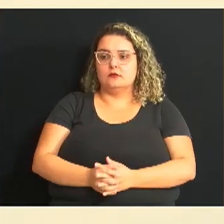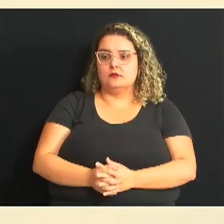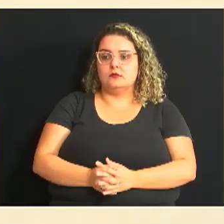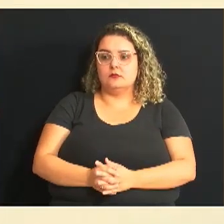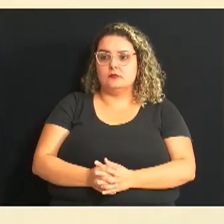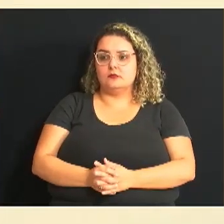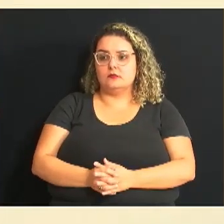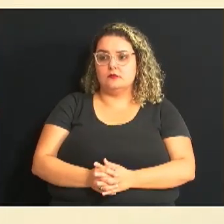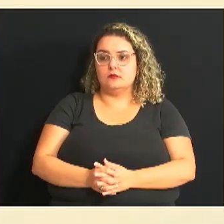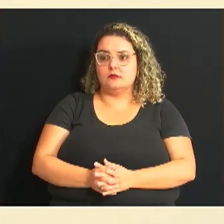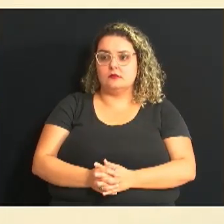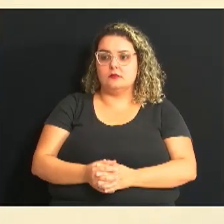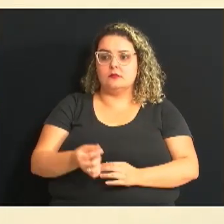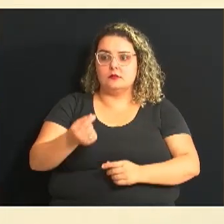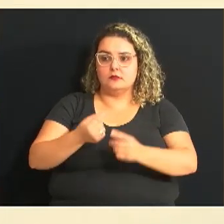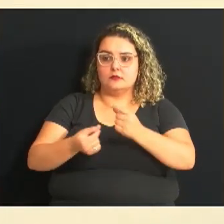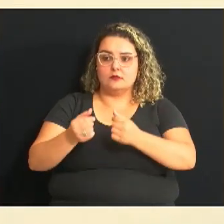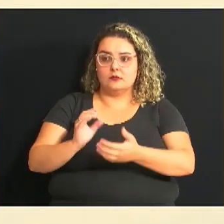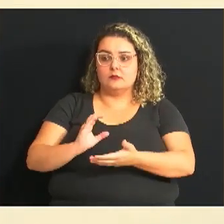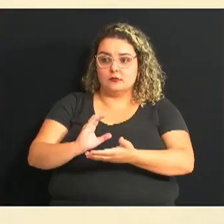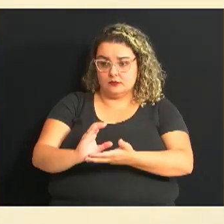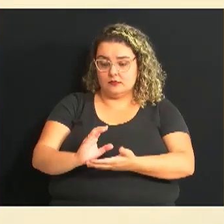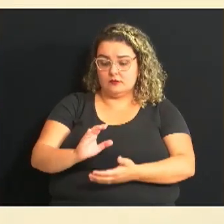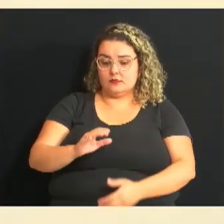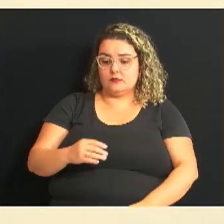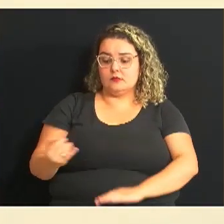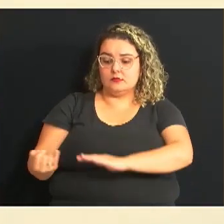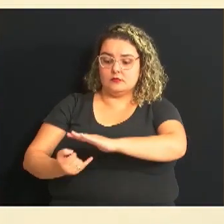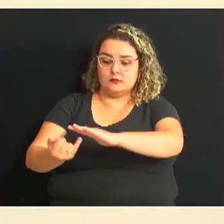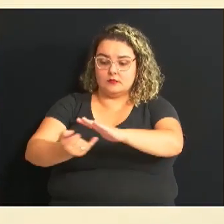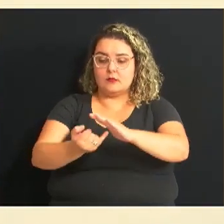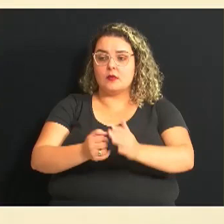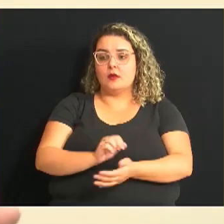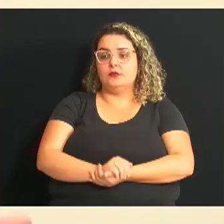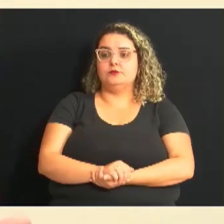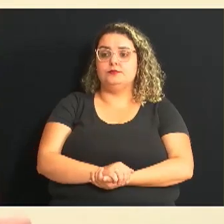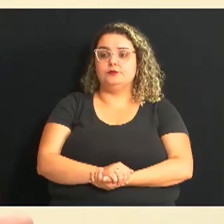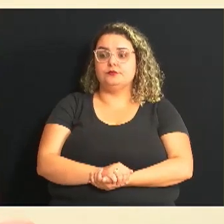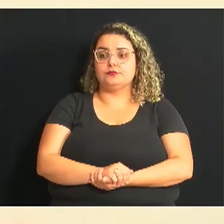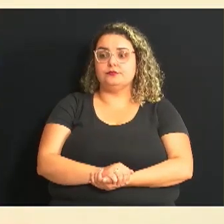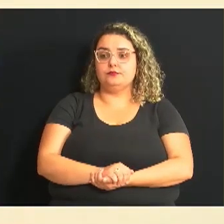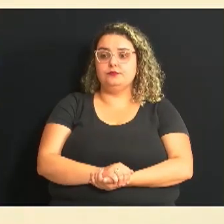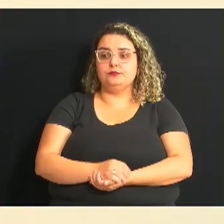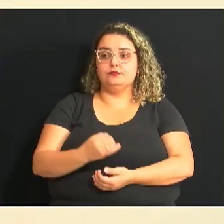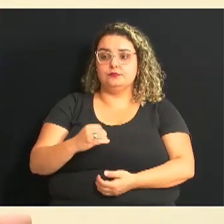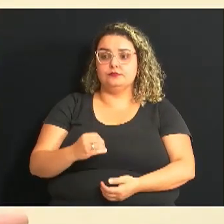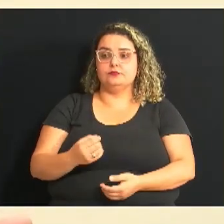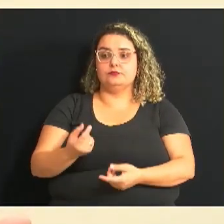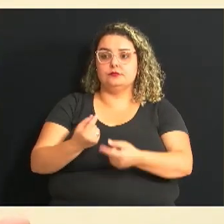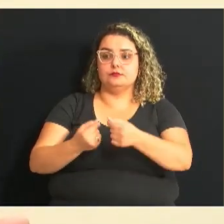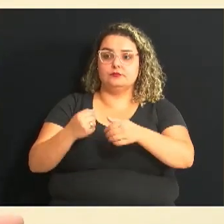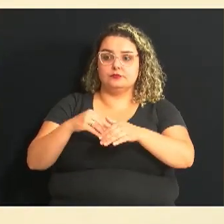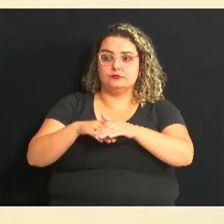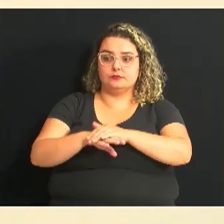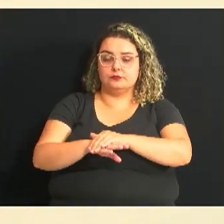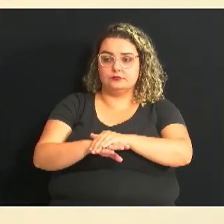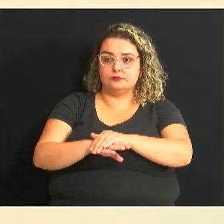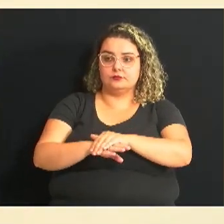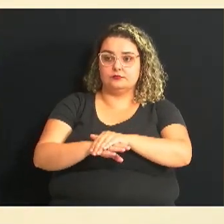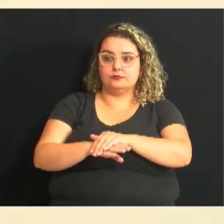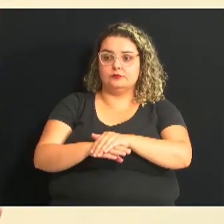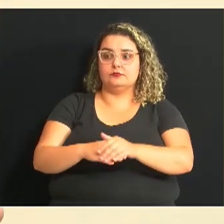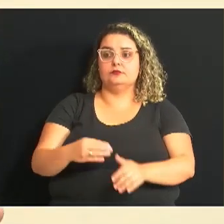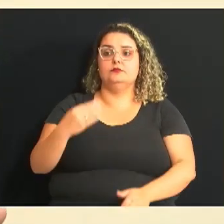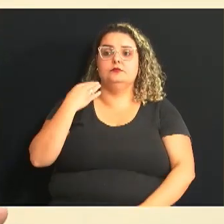E a destinação, no caso, para as entidades, se você faz um depósito diretamente numa conta de uma entidade, se trata de